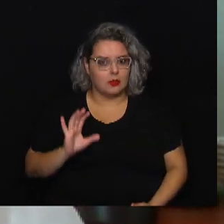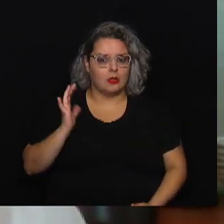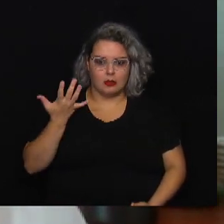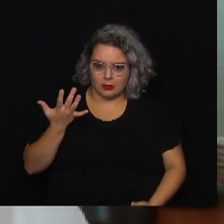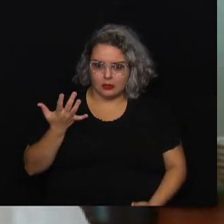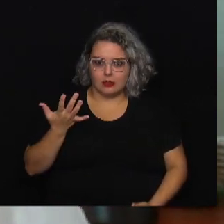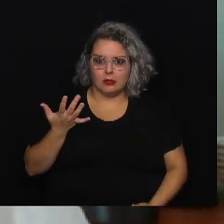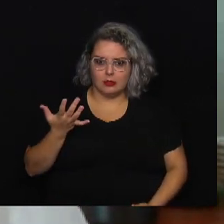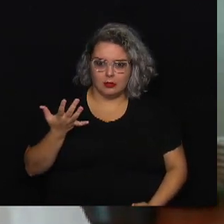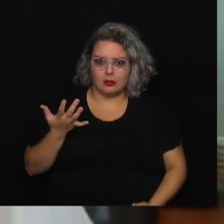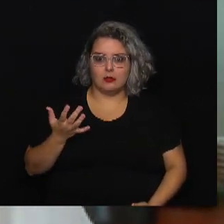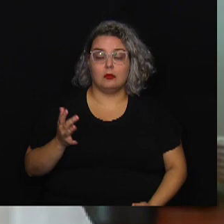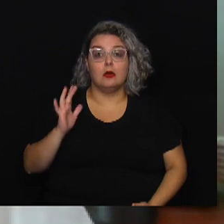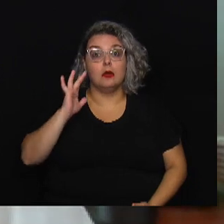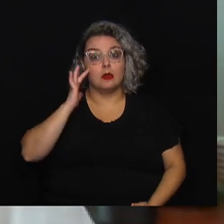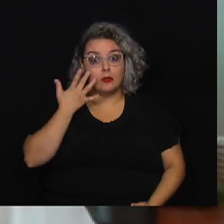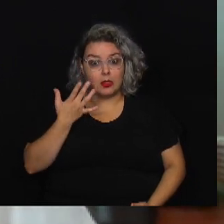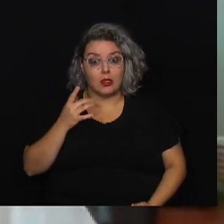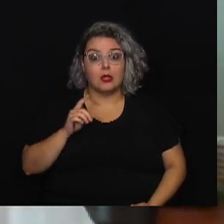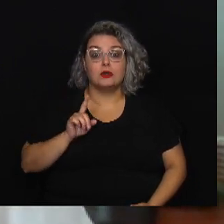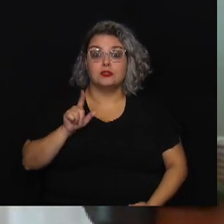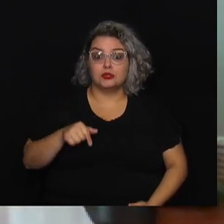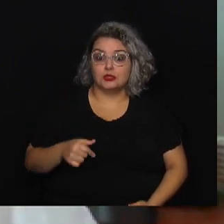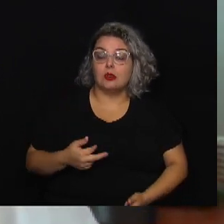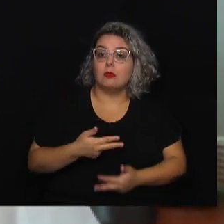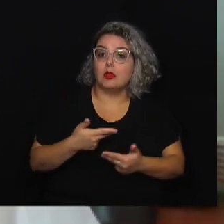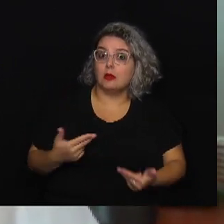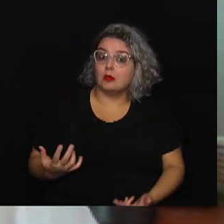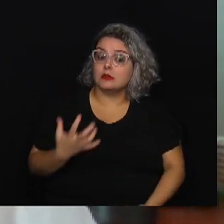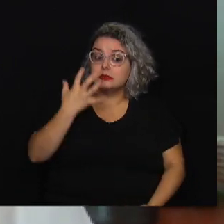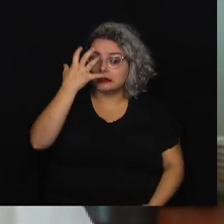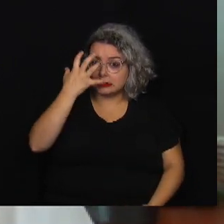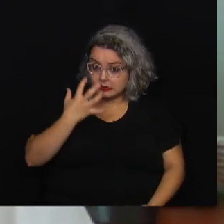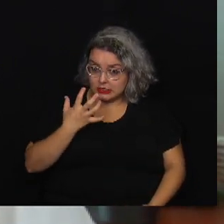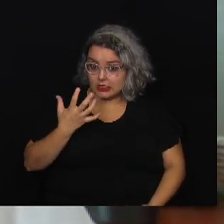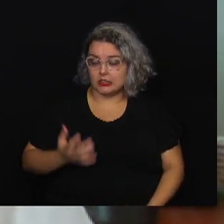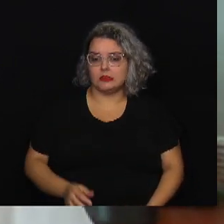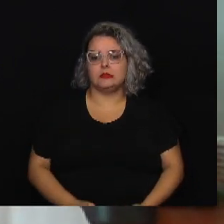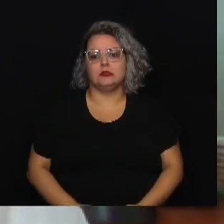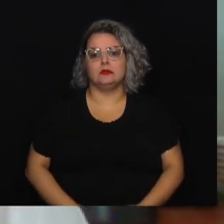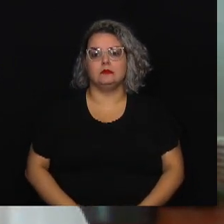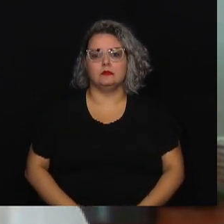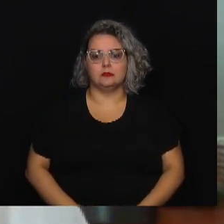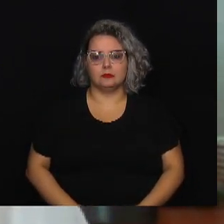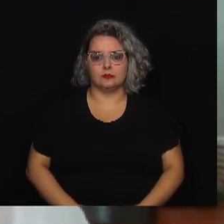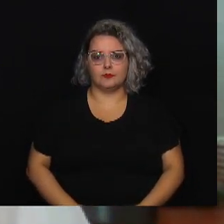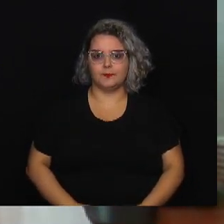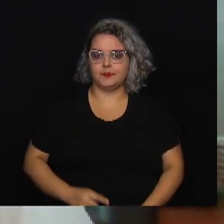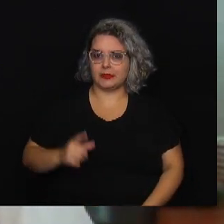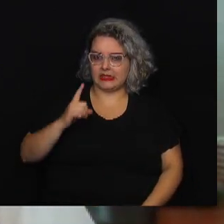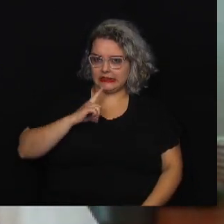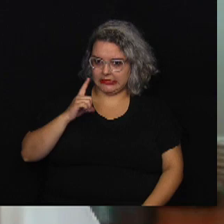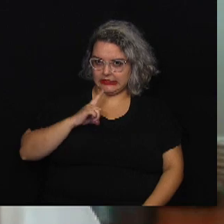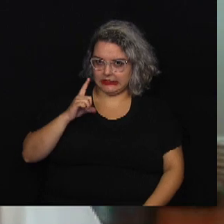né? Eu acho que isso é uma coisa muito séria e existe,